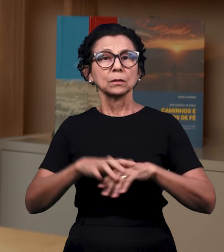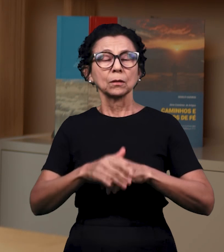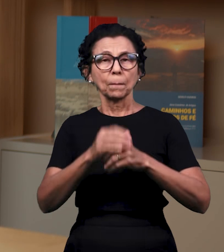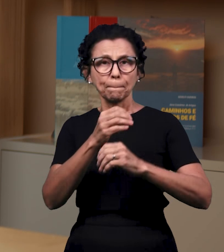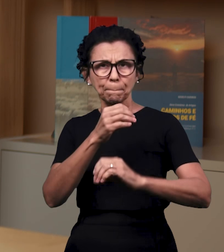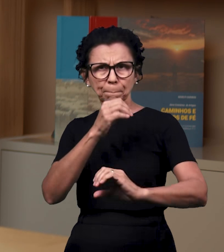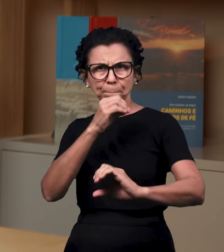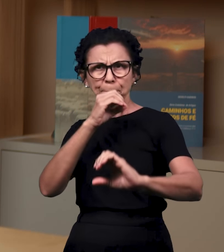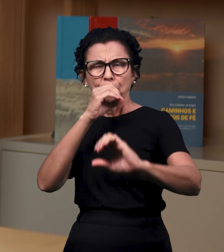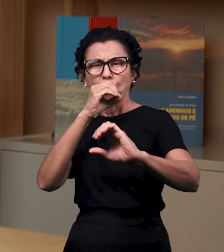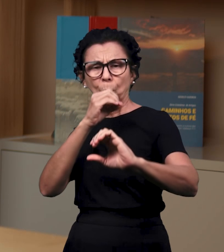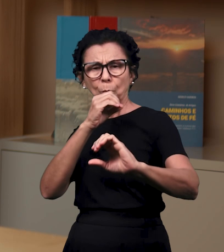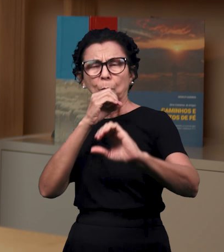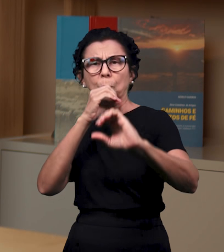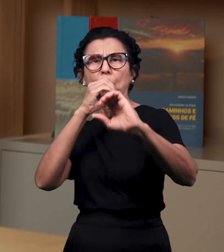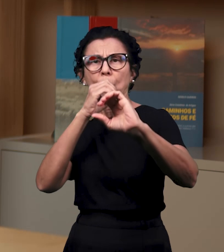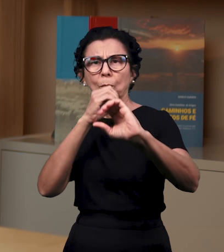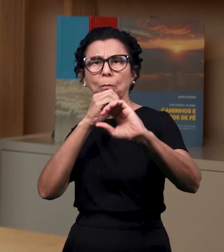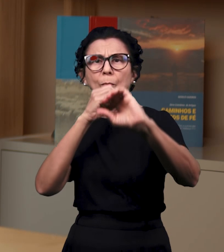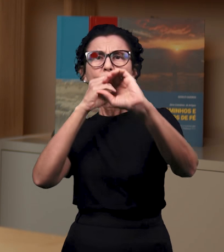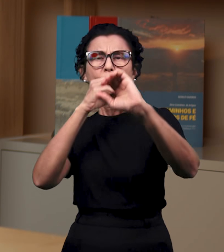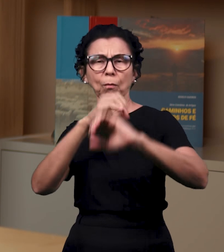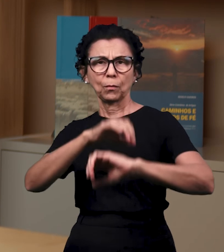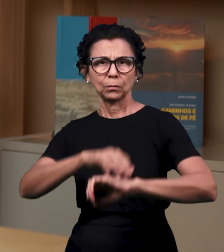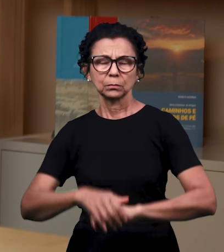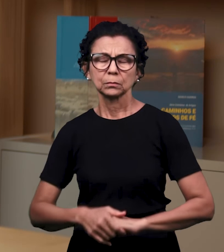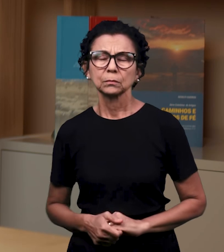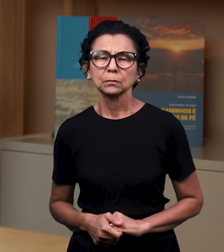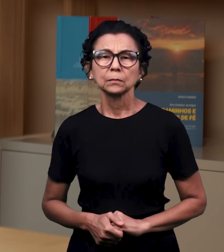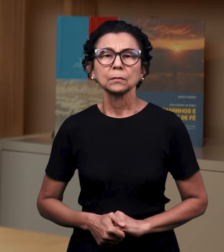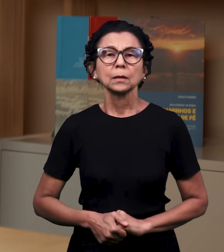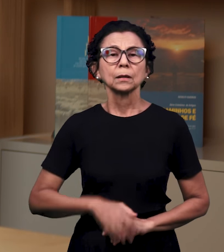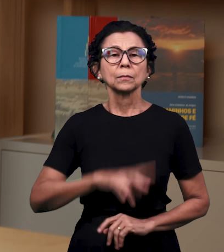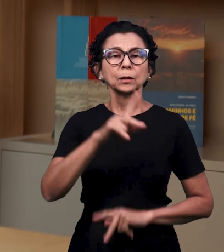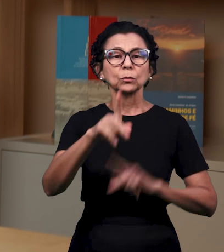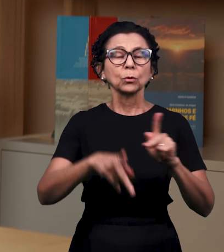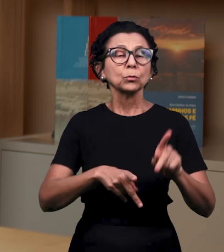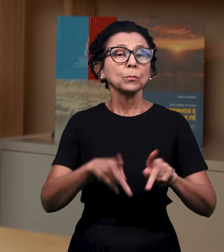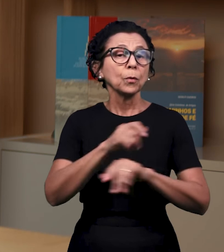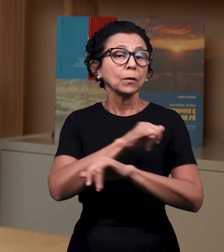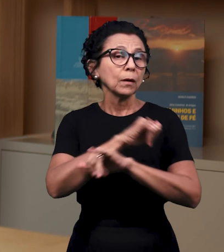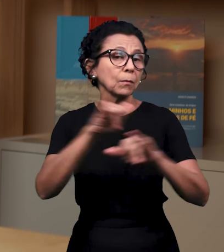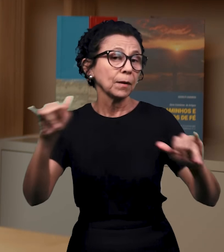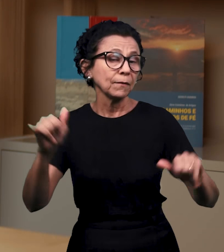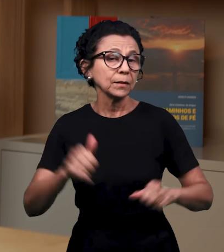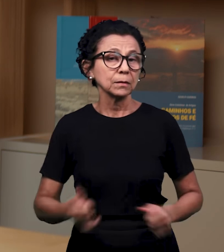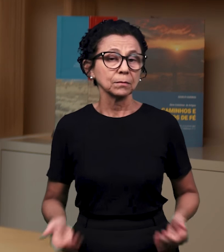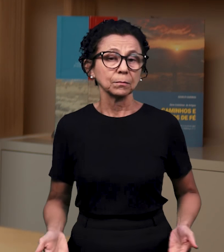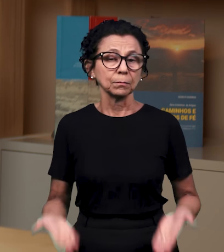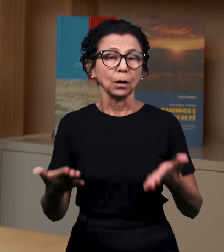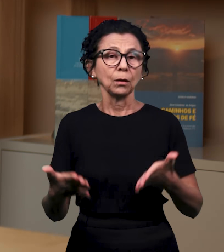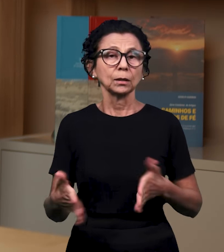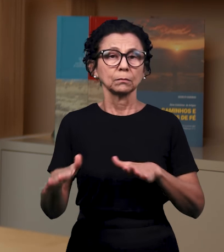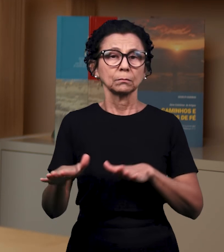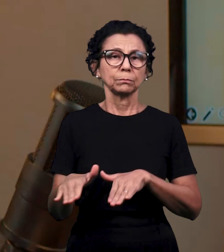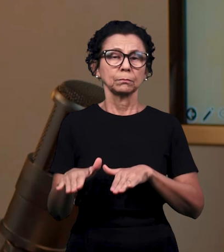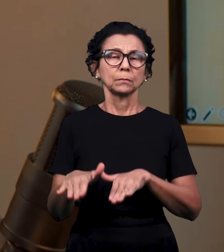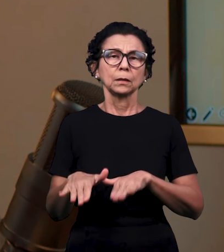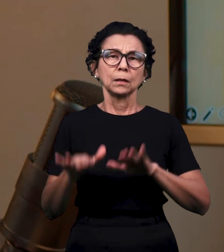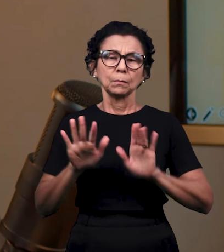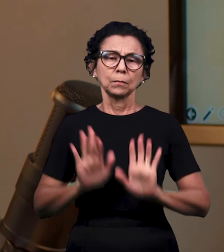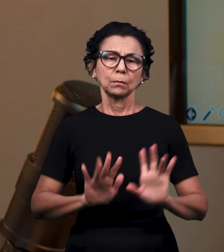ou o povo se preparava para uma grande convocação de Deus, ou eles se preparavam para marchar, porque era ainda